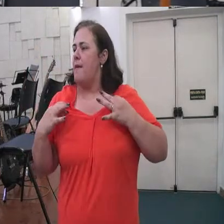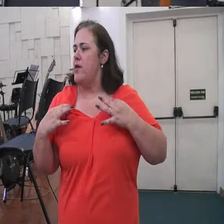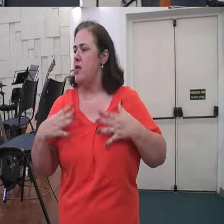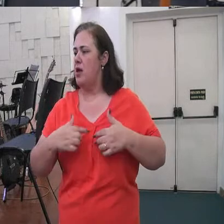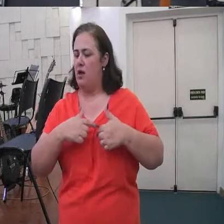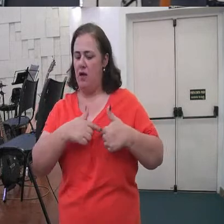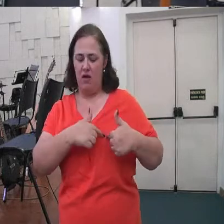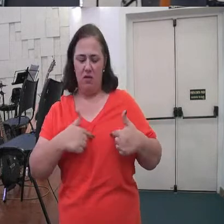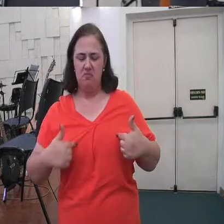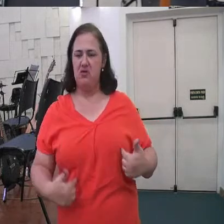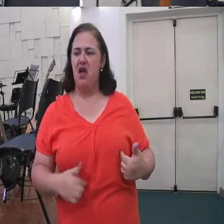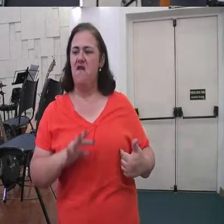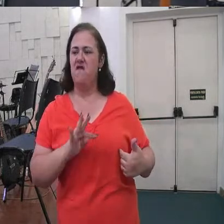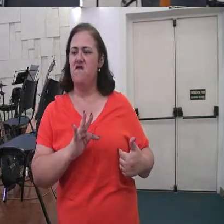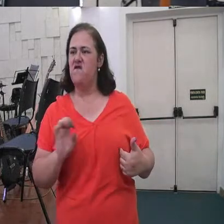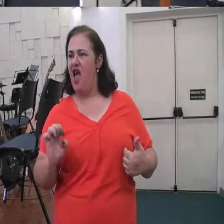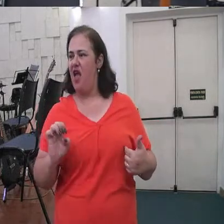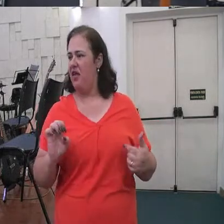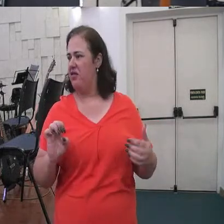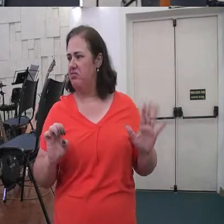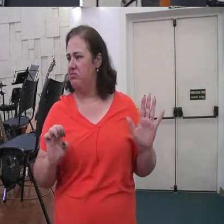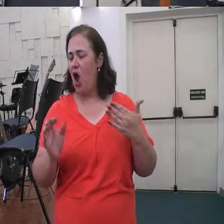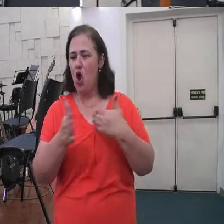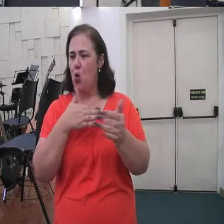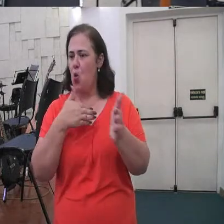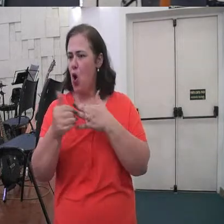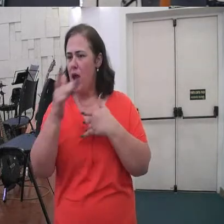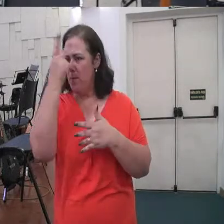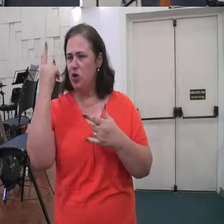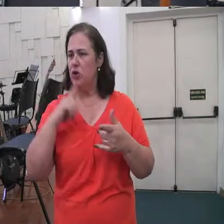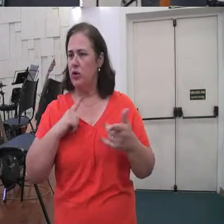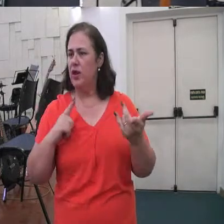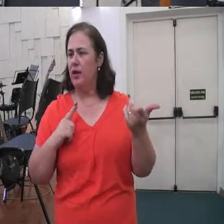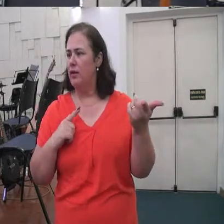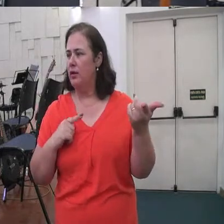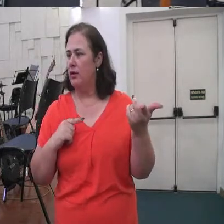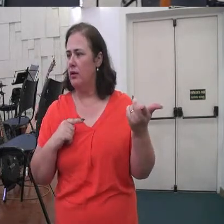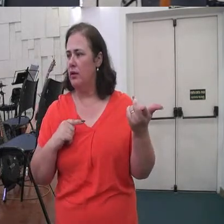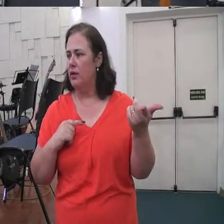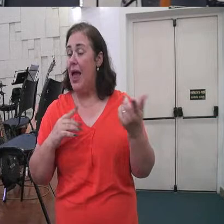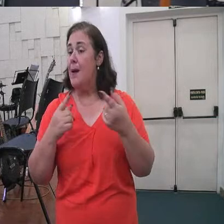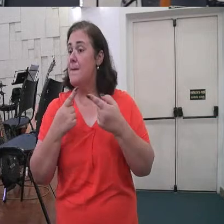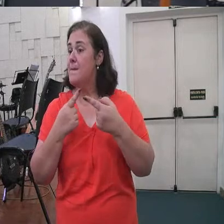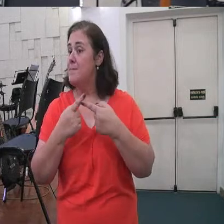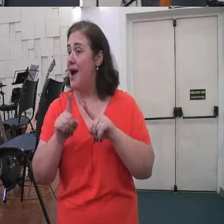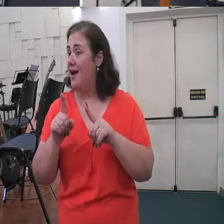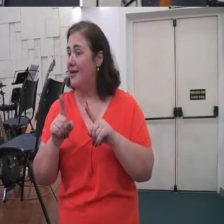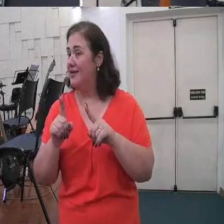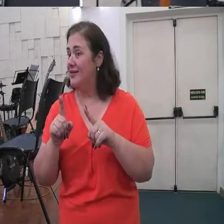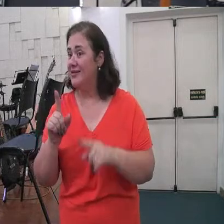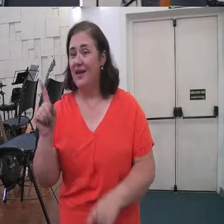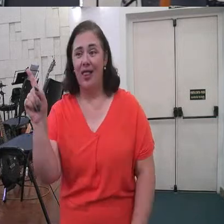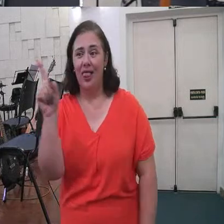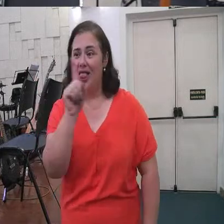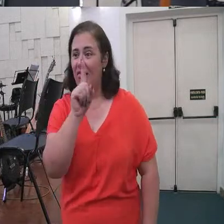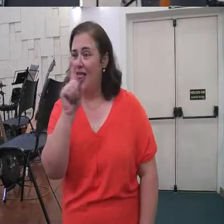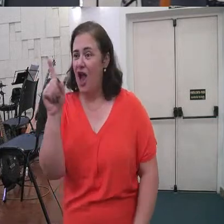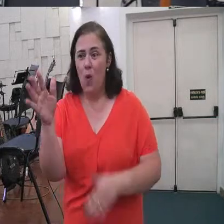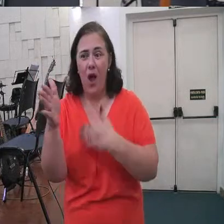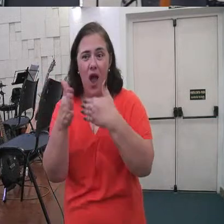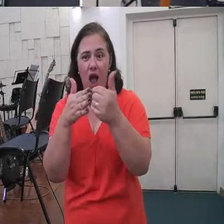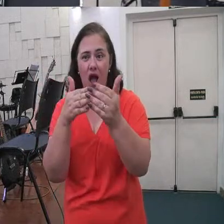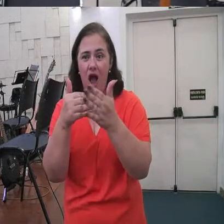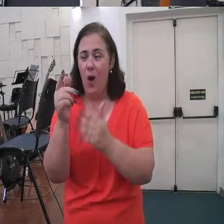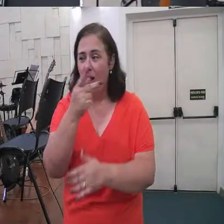Deus? Tem o direito de bater o pé e dizer: porque eu faço isso, porque eu faço isso, porque eu sou isso, eu exijo a minha bênção.